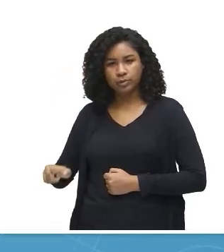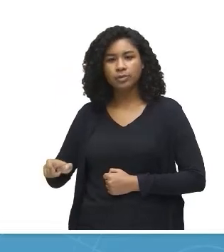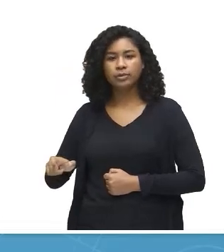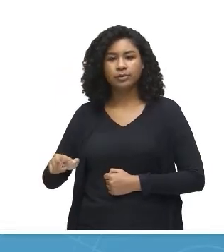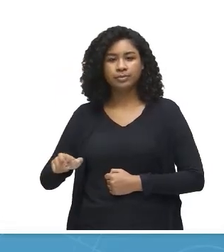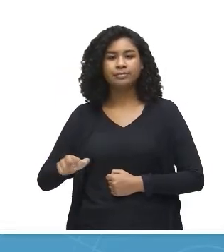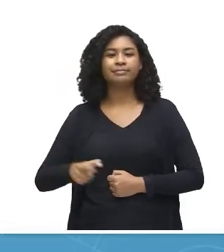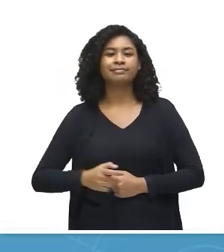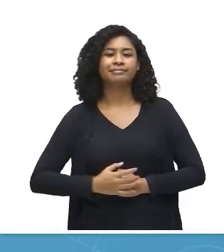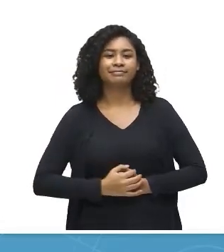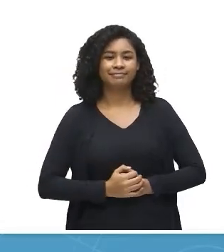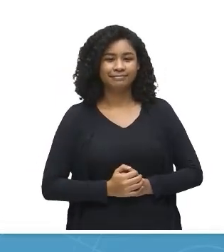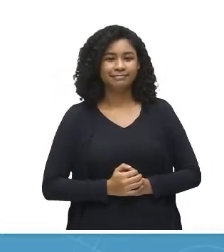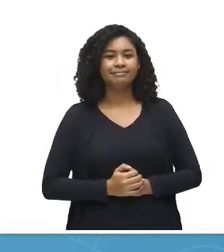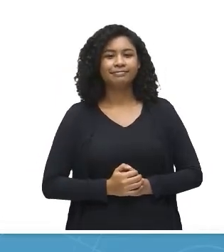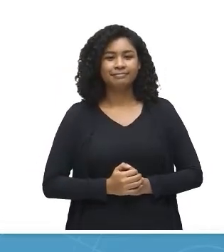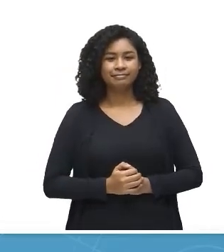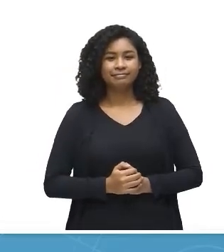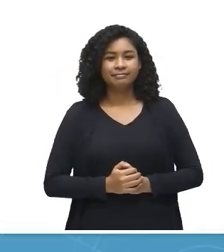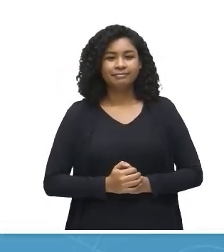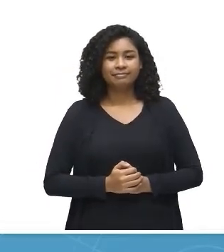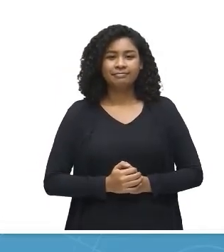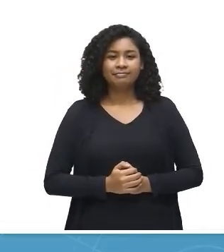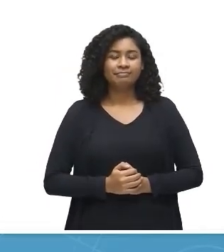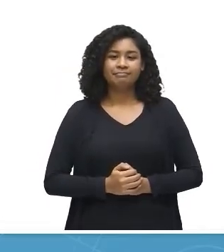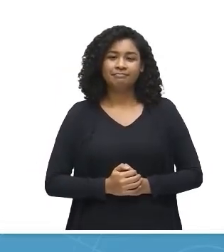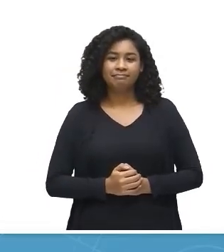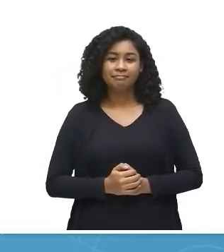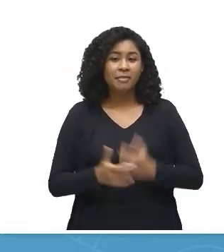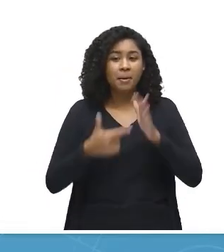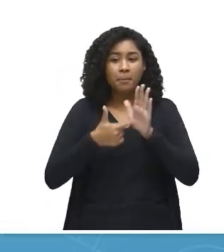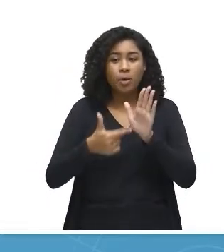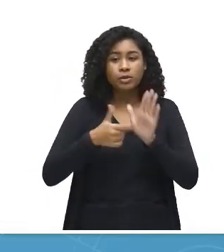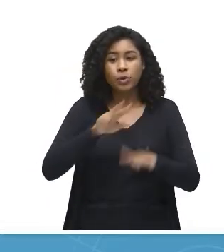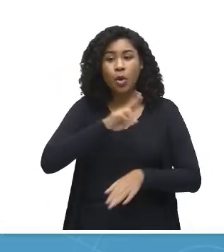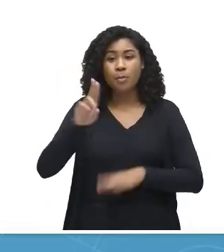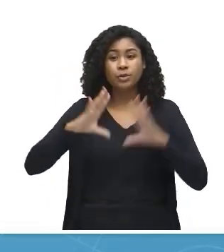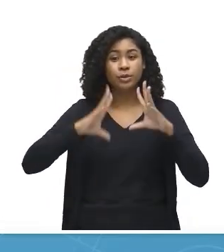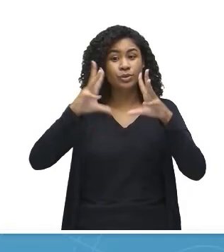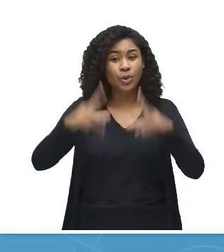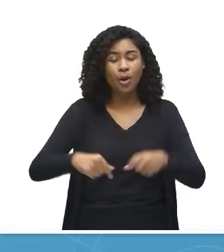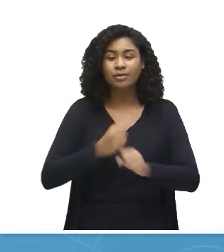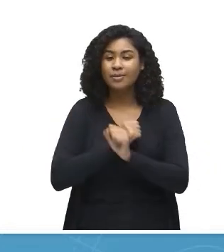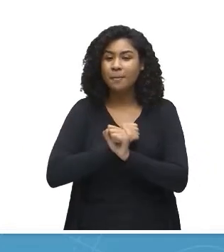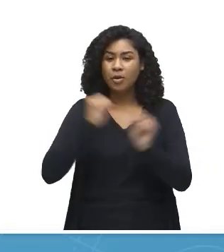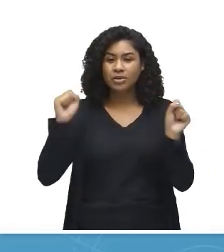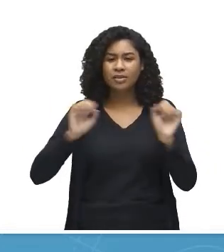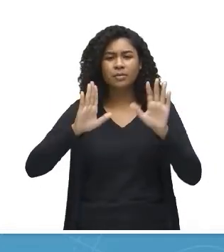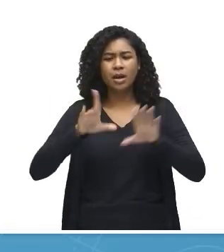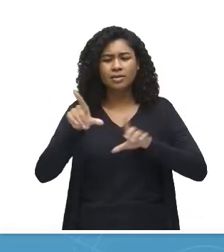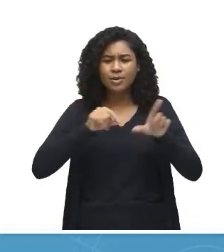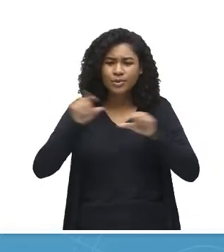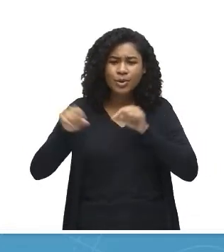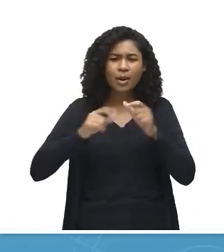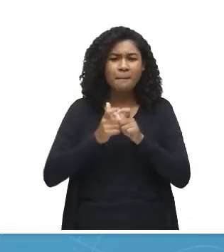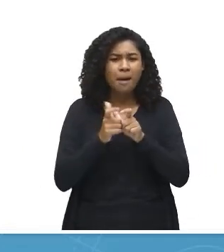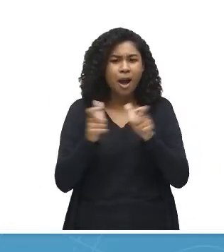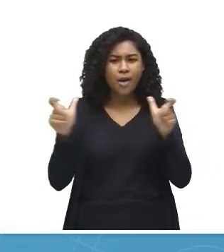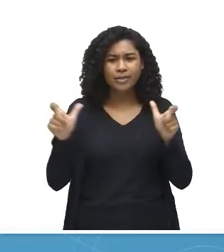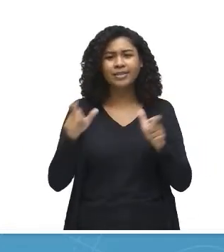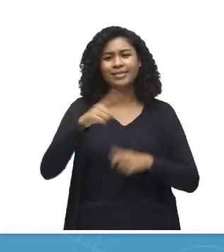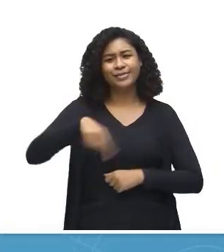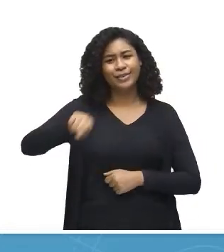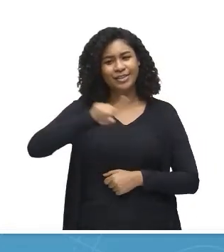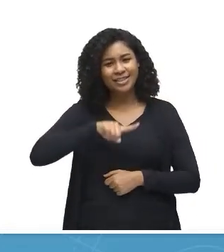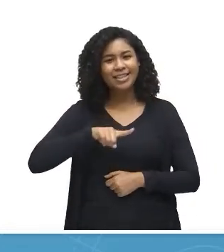Império Austro-Húngaro. Não podemos aí falar de todos os alunos, mas a gente tentou selecionar a maioria de vocês.